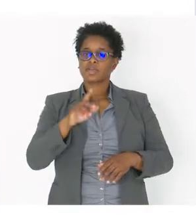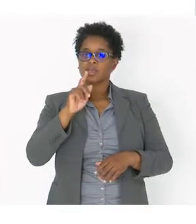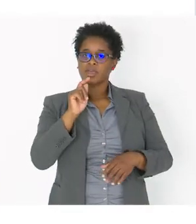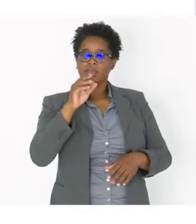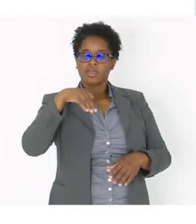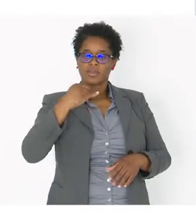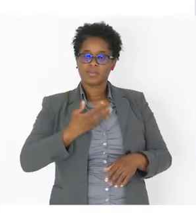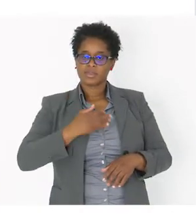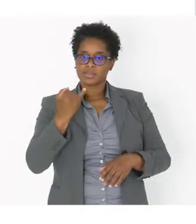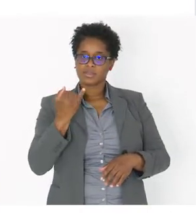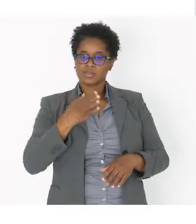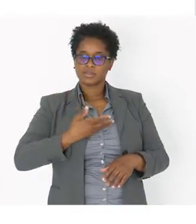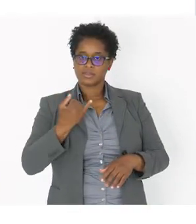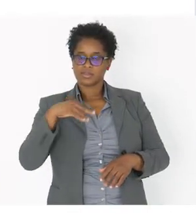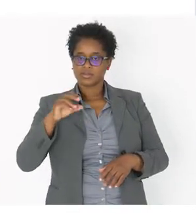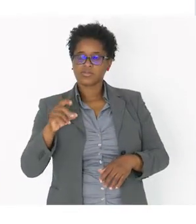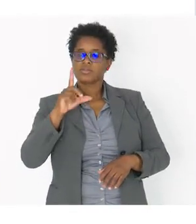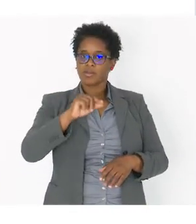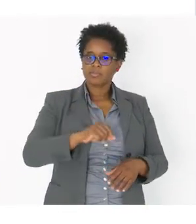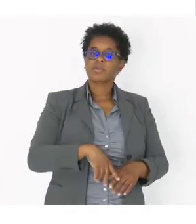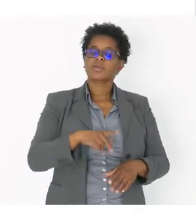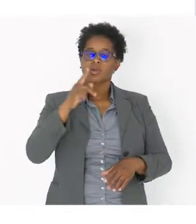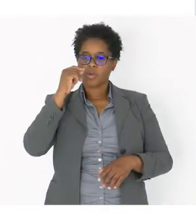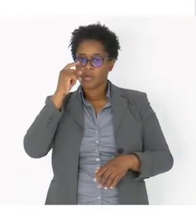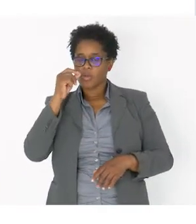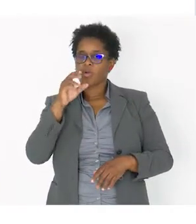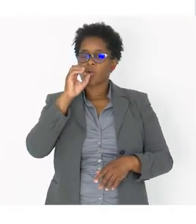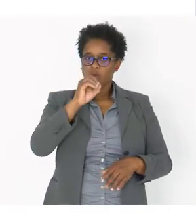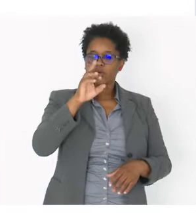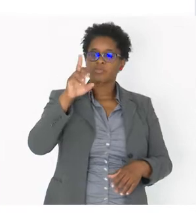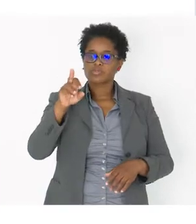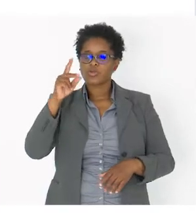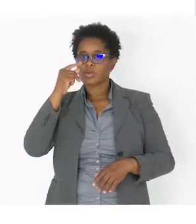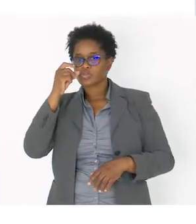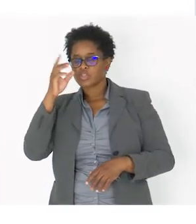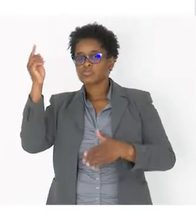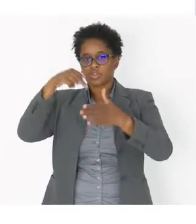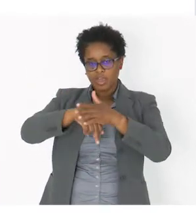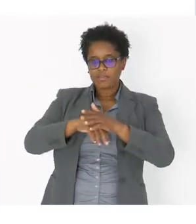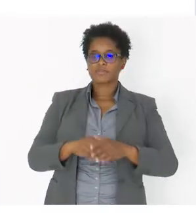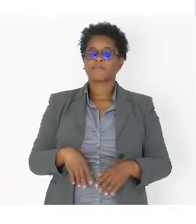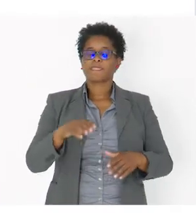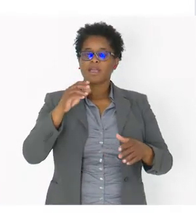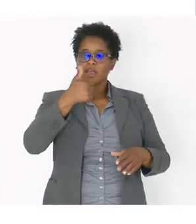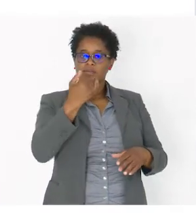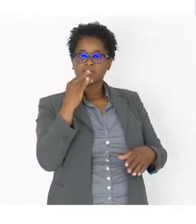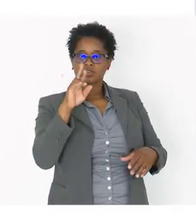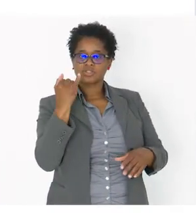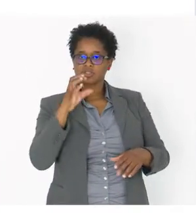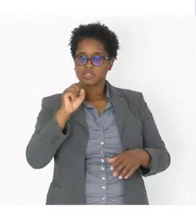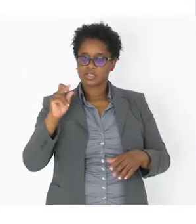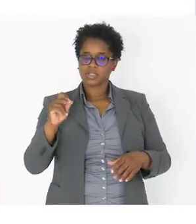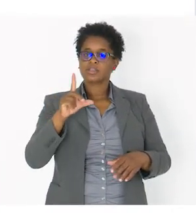epidídimo é também um órgão reprodutor masculino interno. A bexiga, um órgão